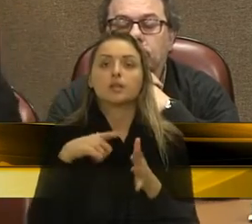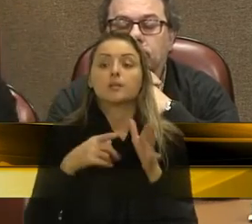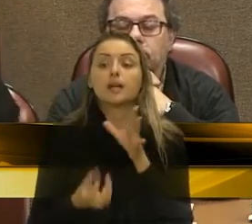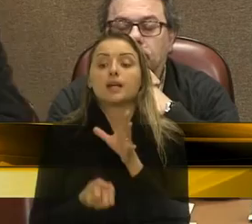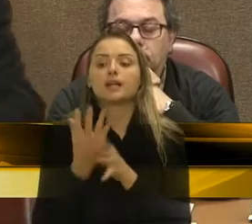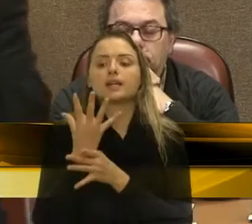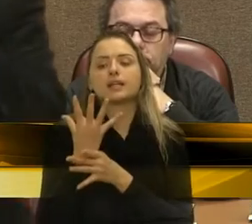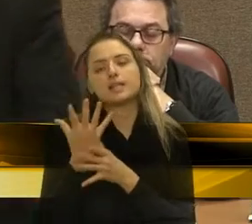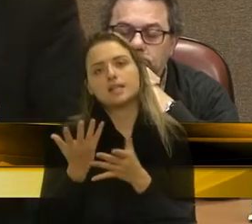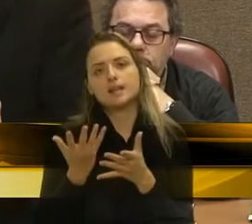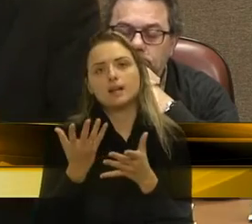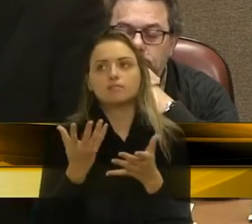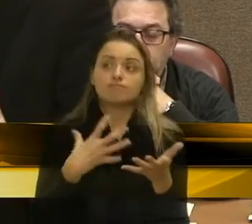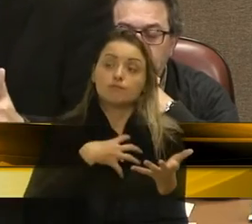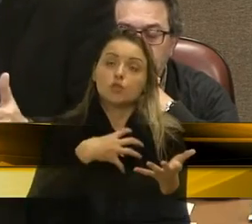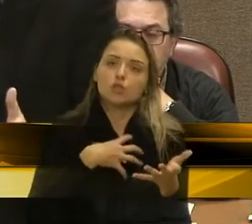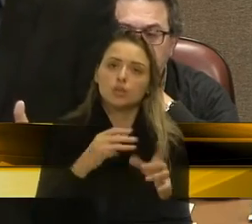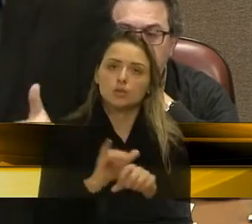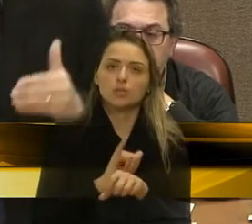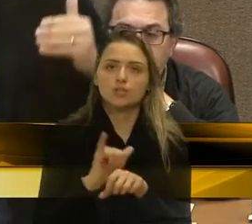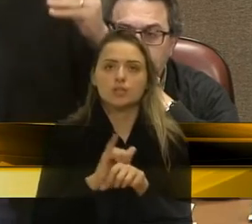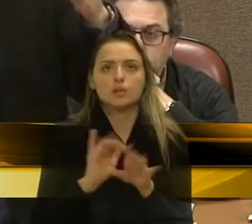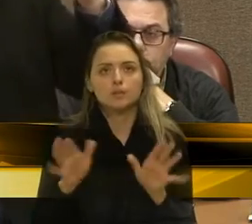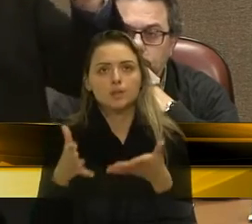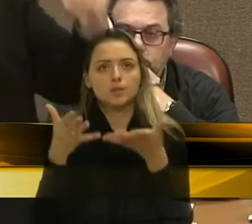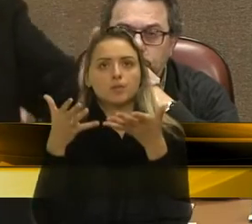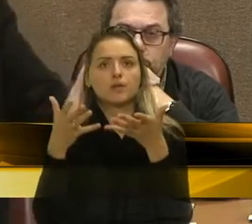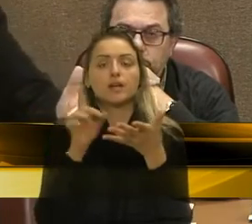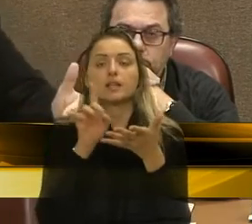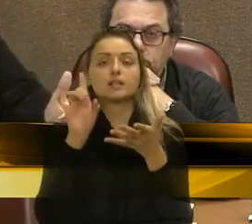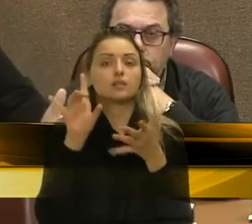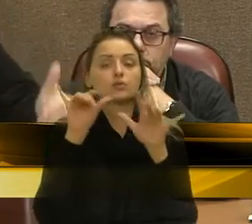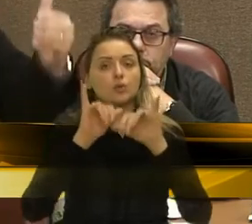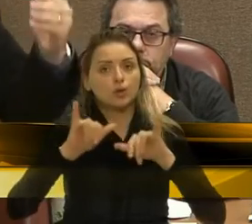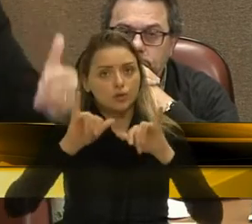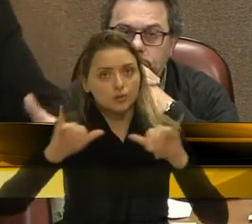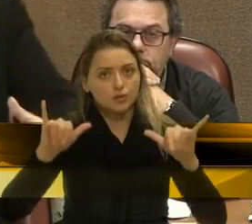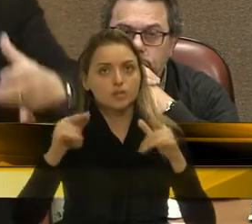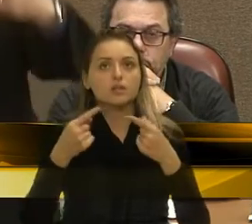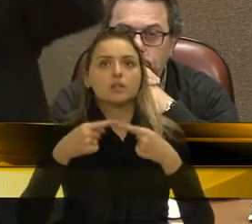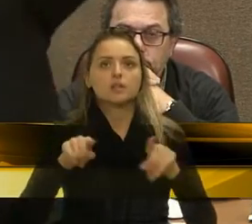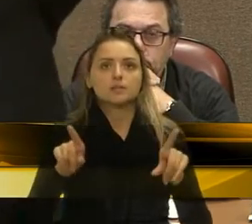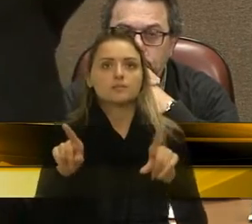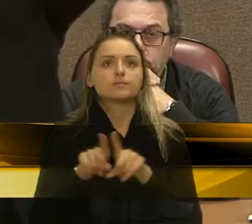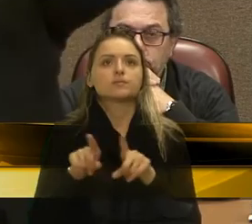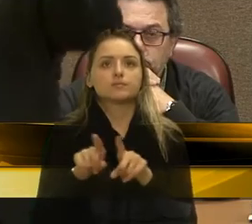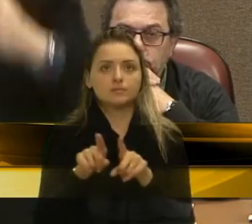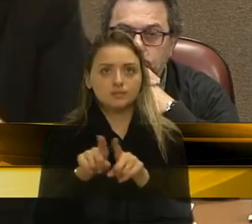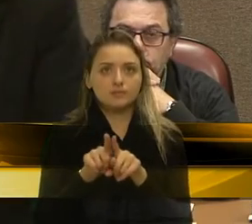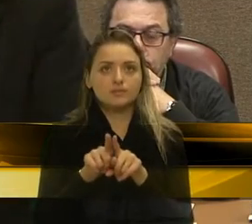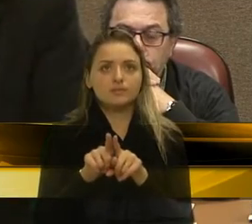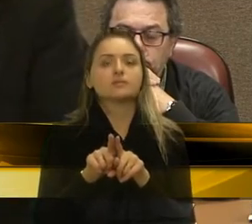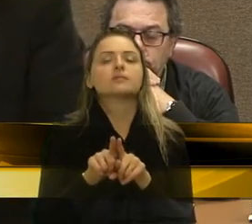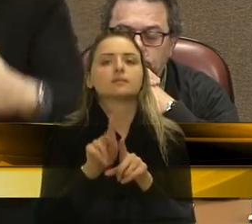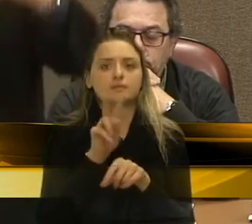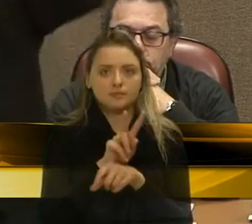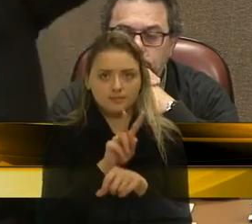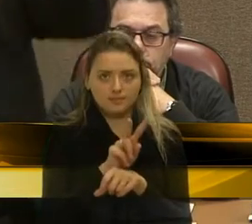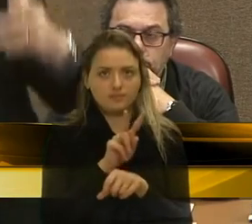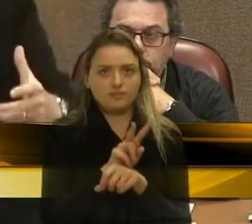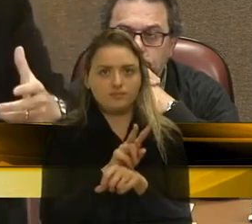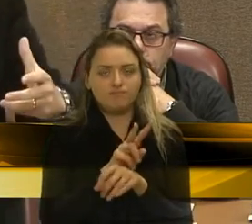os instrumentos adequados para se promover não somente a divulgação, mas a plena preservação